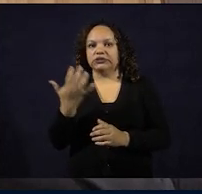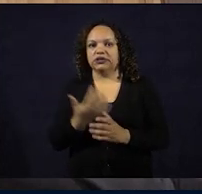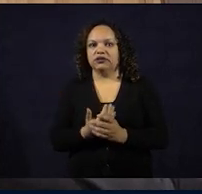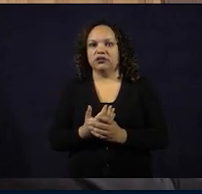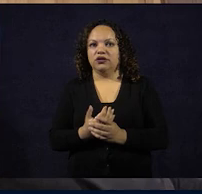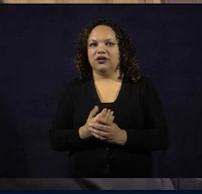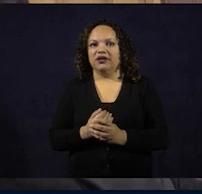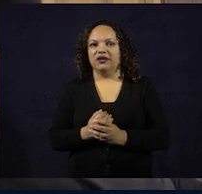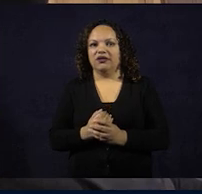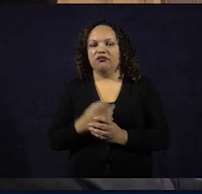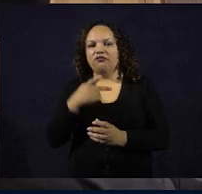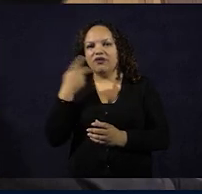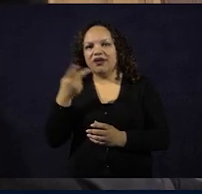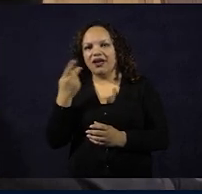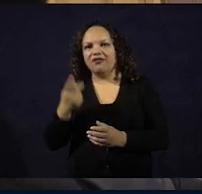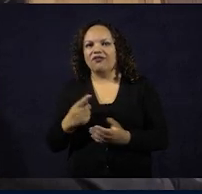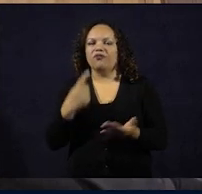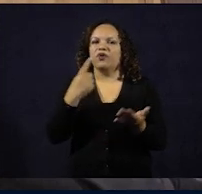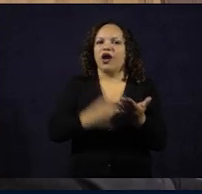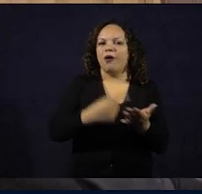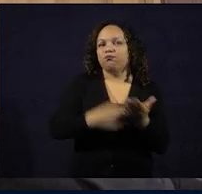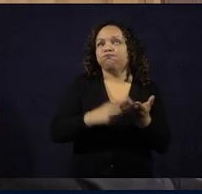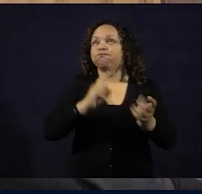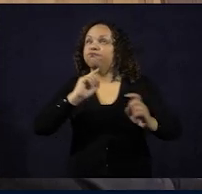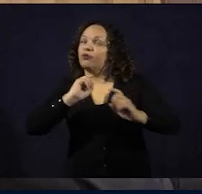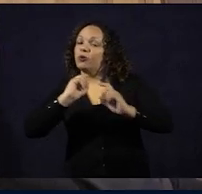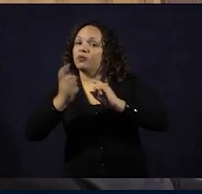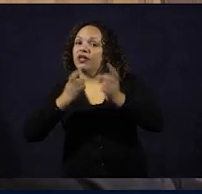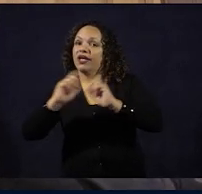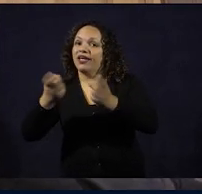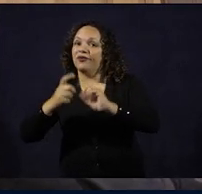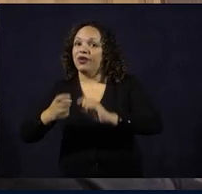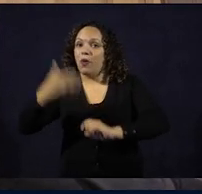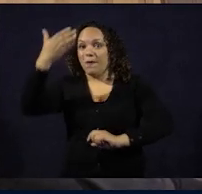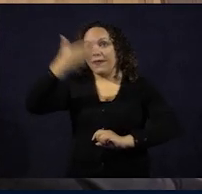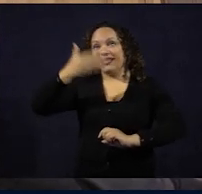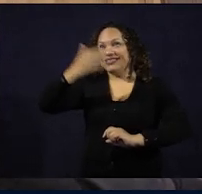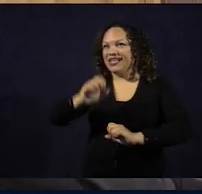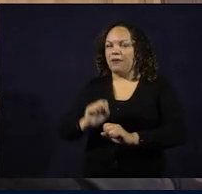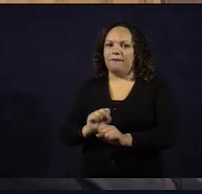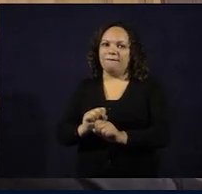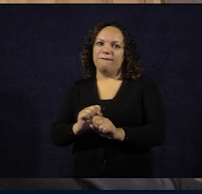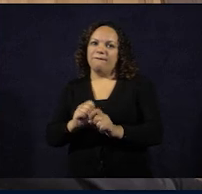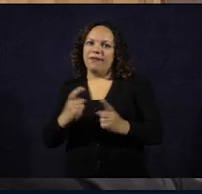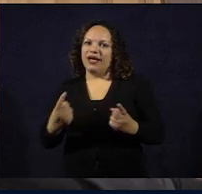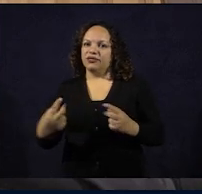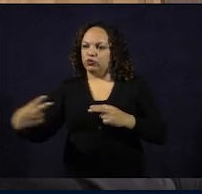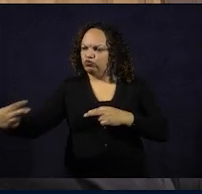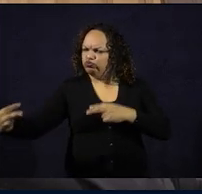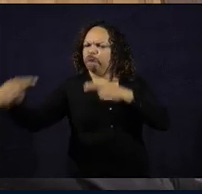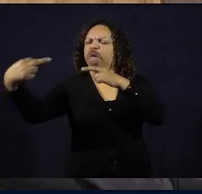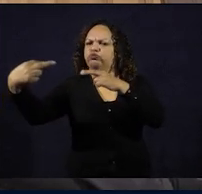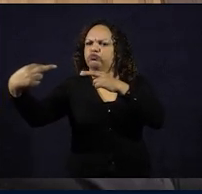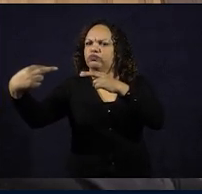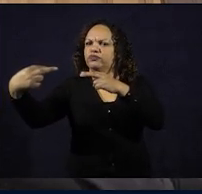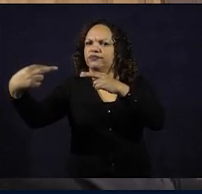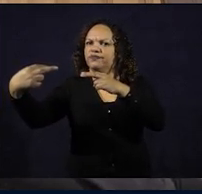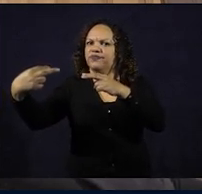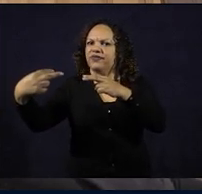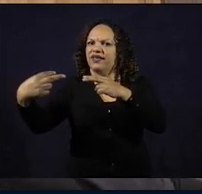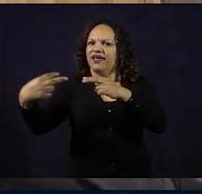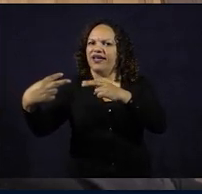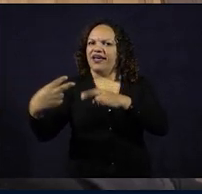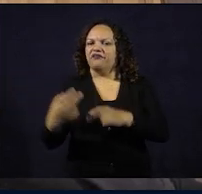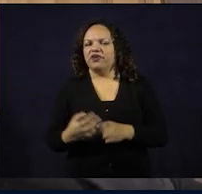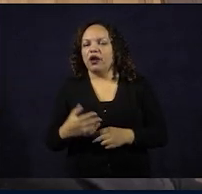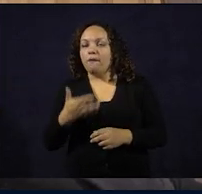brincava assim olha vamos marcar mais reuniões presenciais mas ninguém queria que eu quando você olha no olho do investidor eu acho